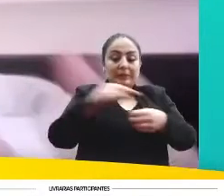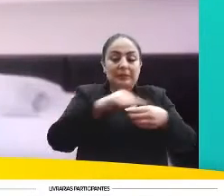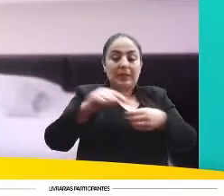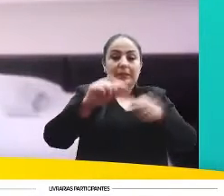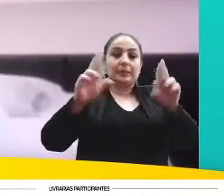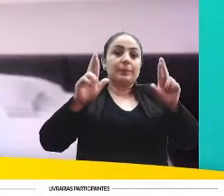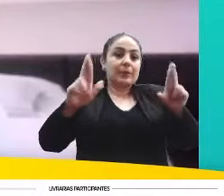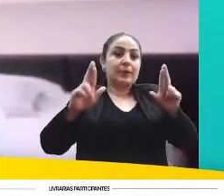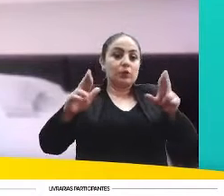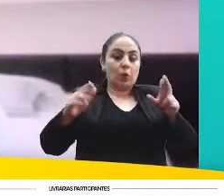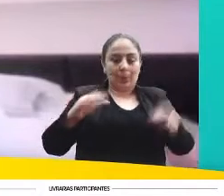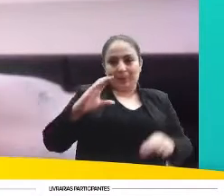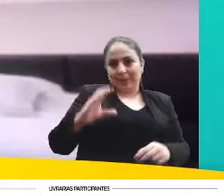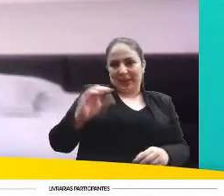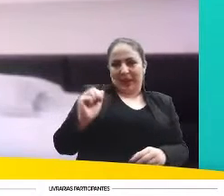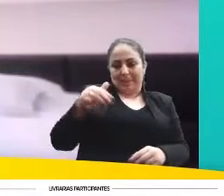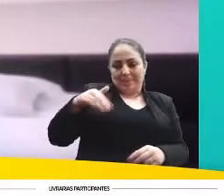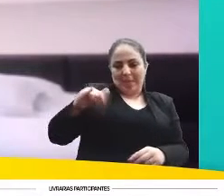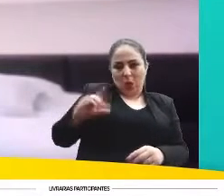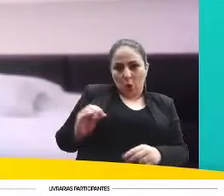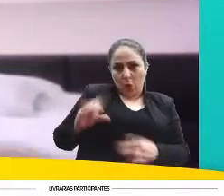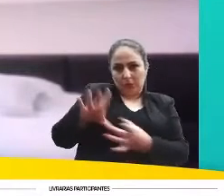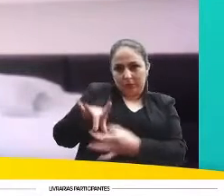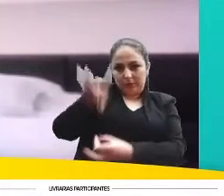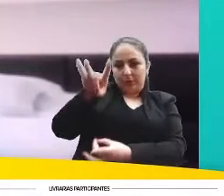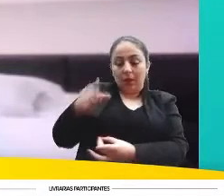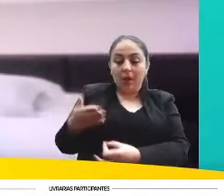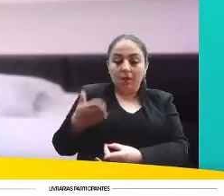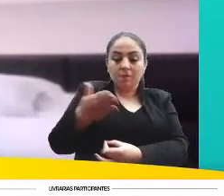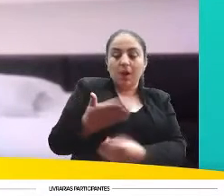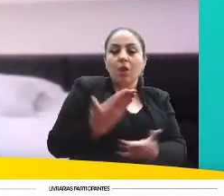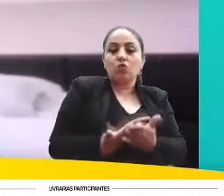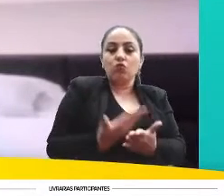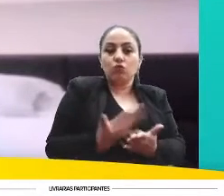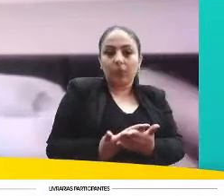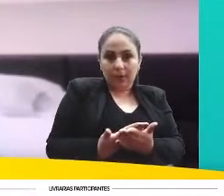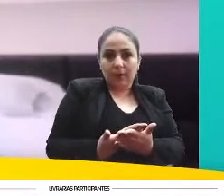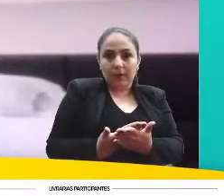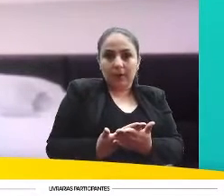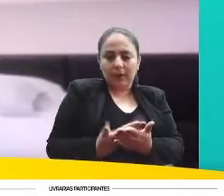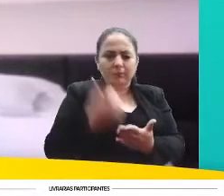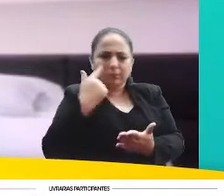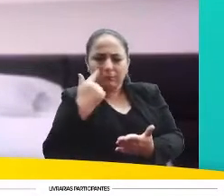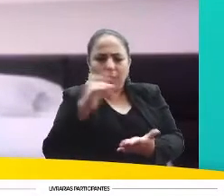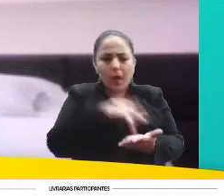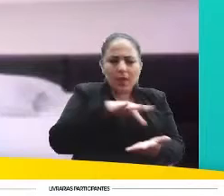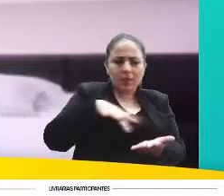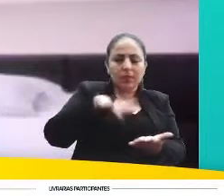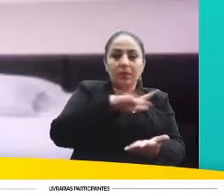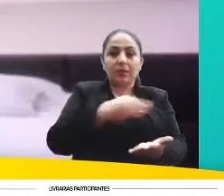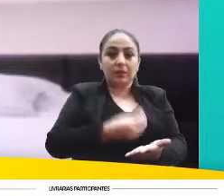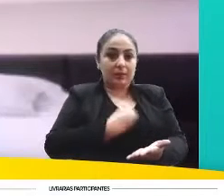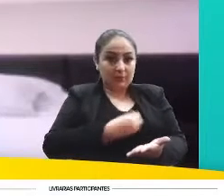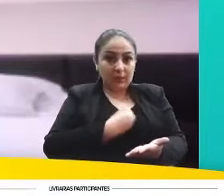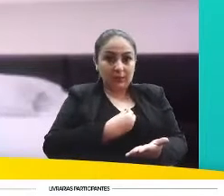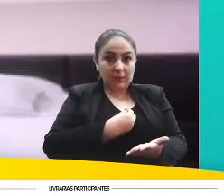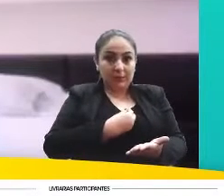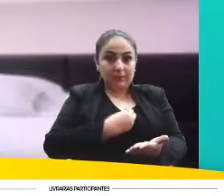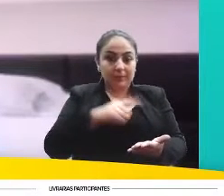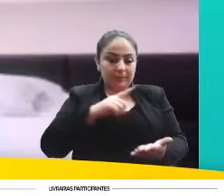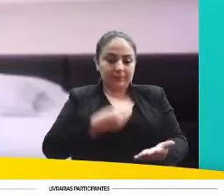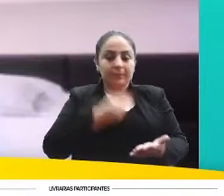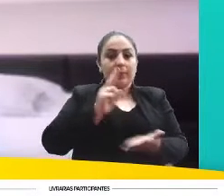que é quando o Camilo, o espírito, vai estudar a realidade da vida